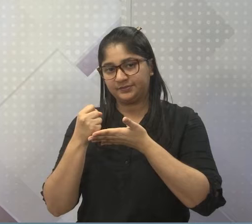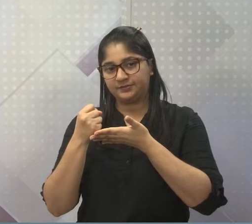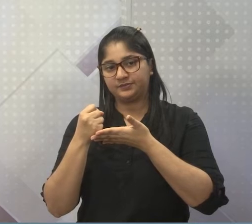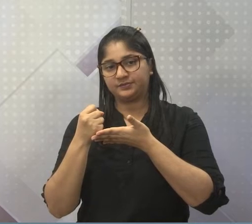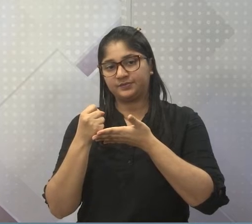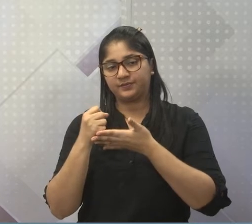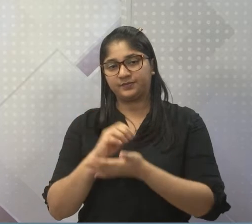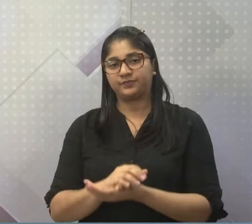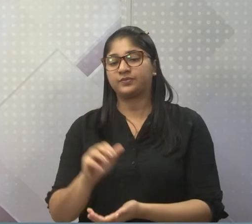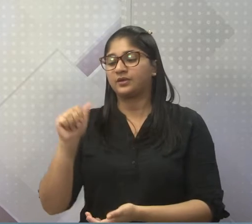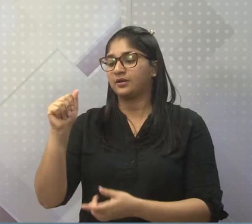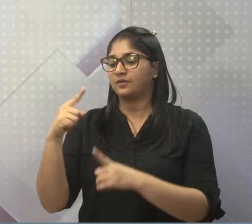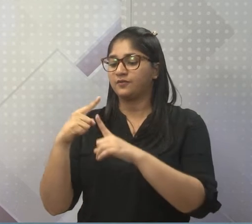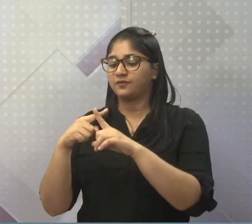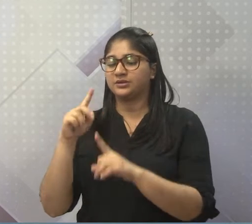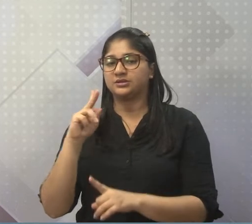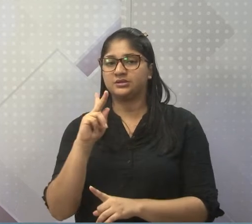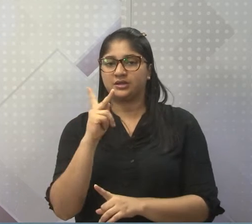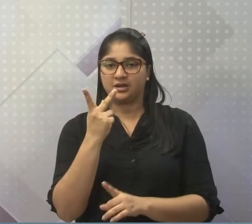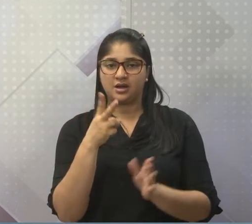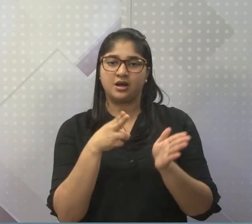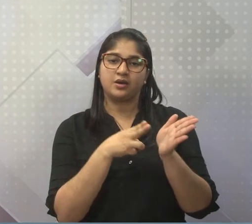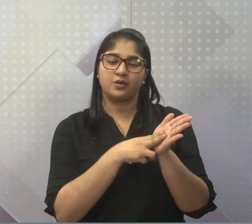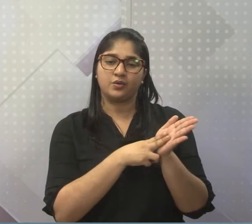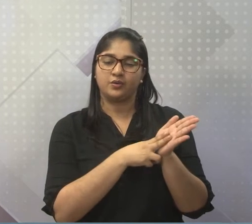eu tenho A vezes H